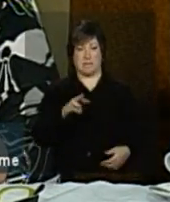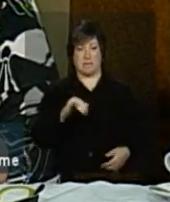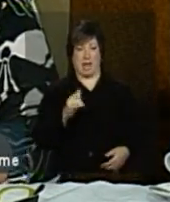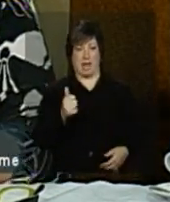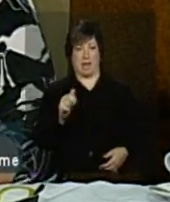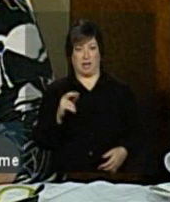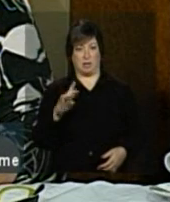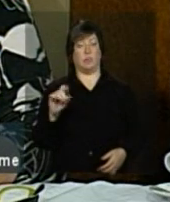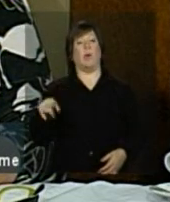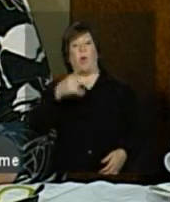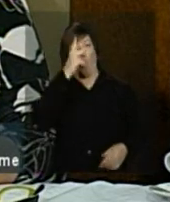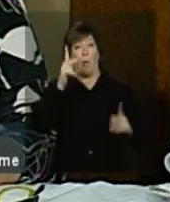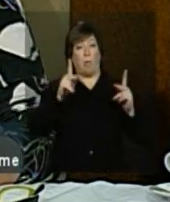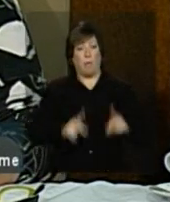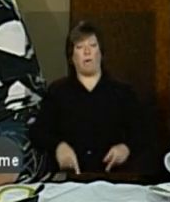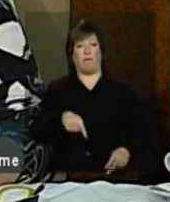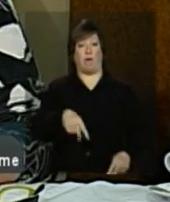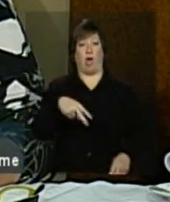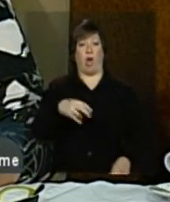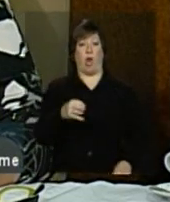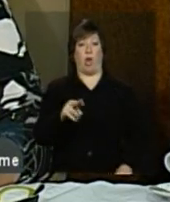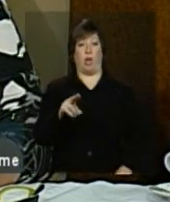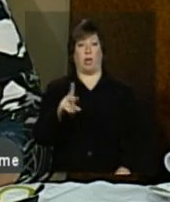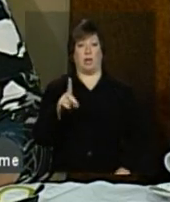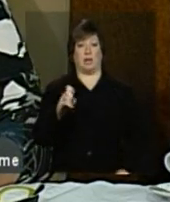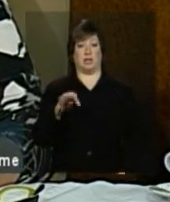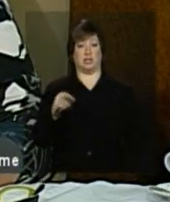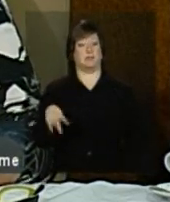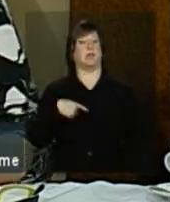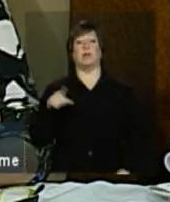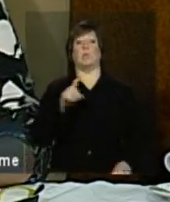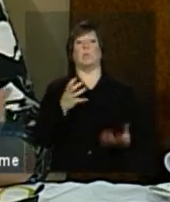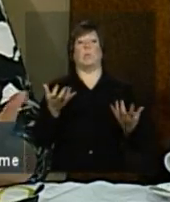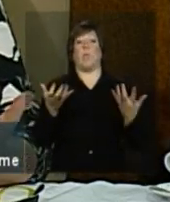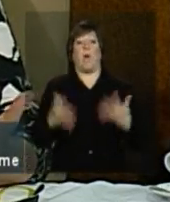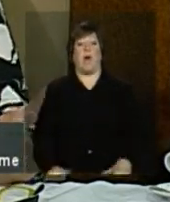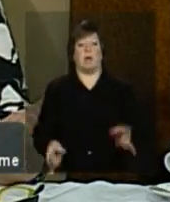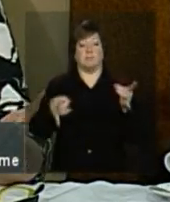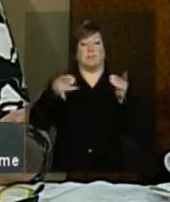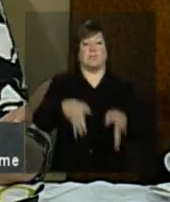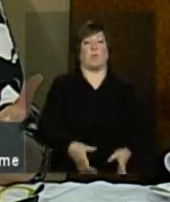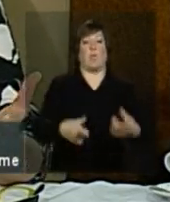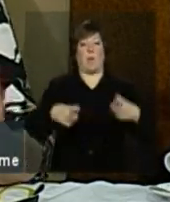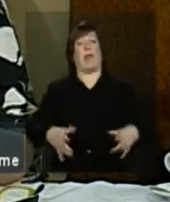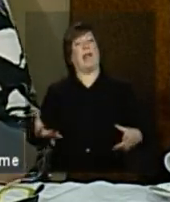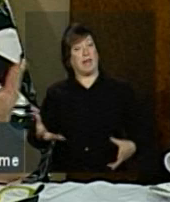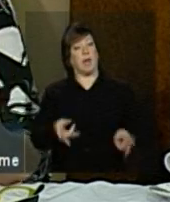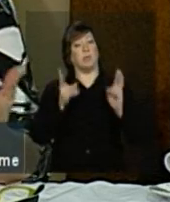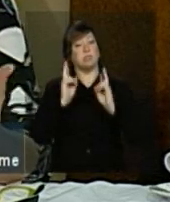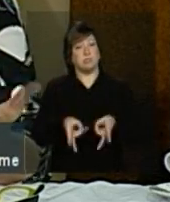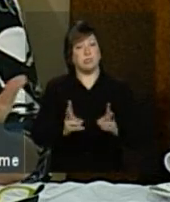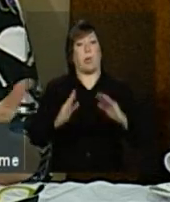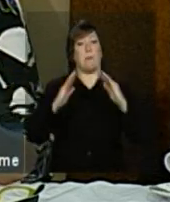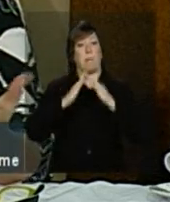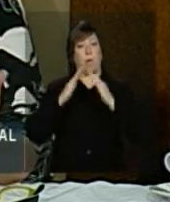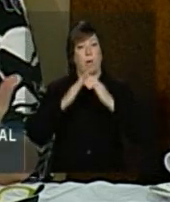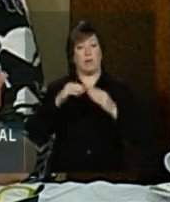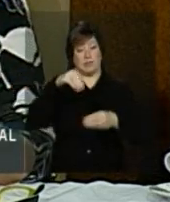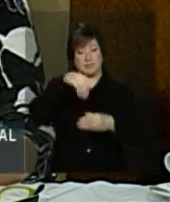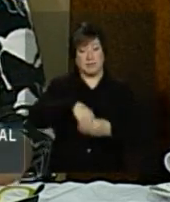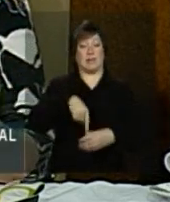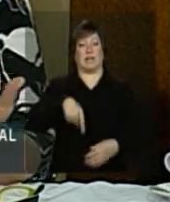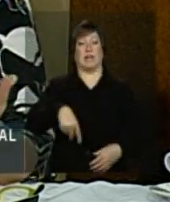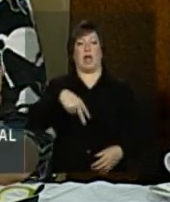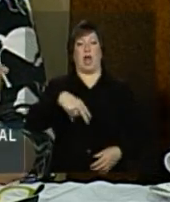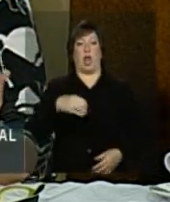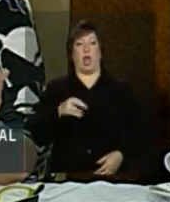nordestino vive no semiárido e quer viver não são povos nômades querem ter direito a viver e existem soluções para